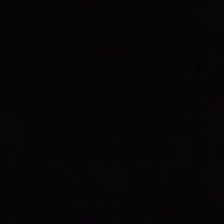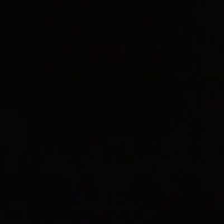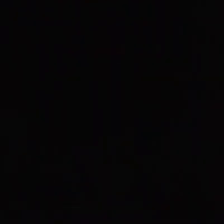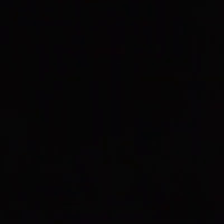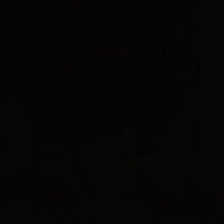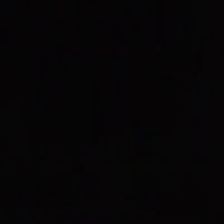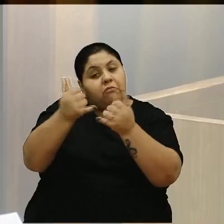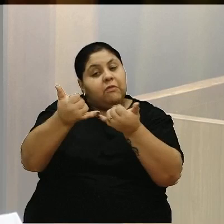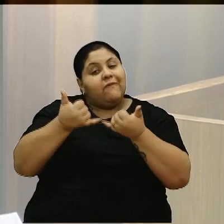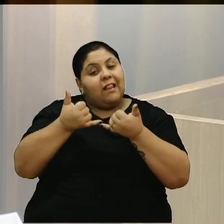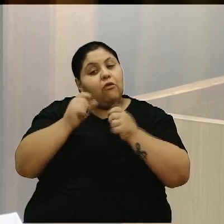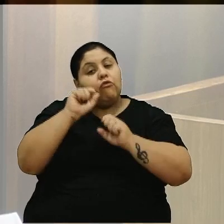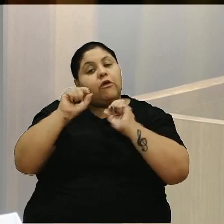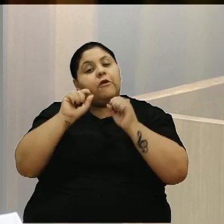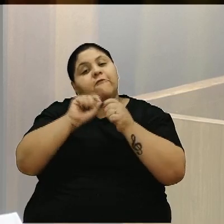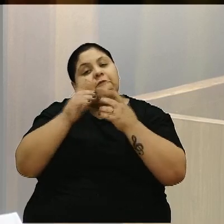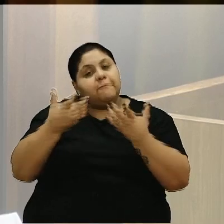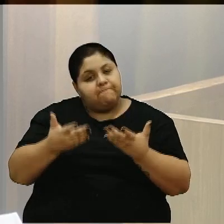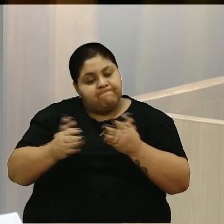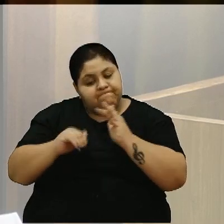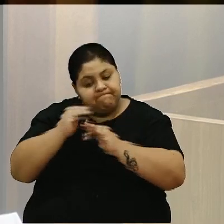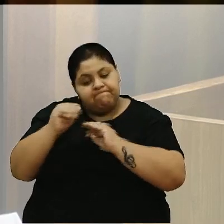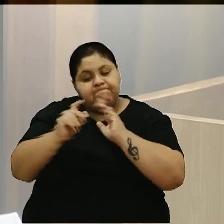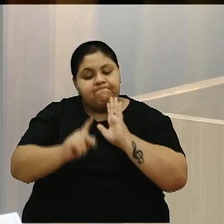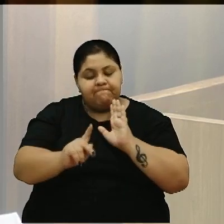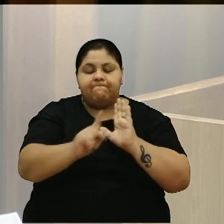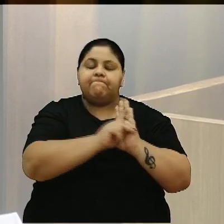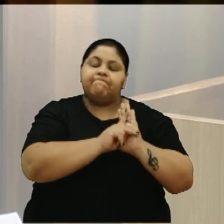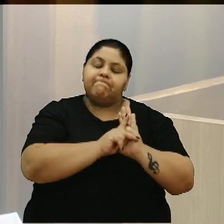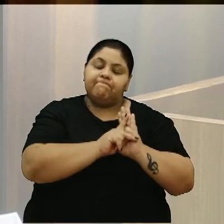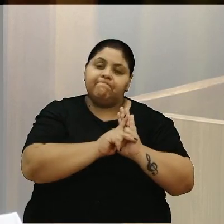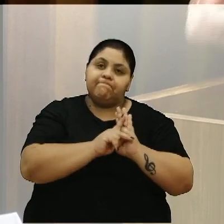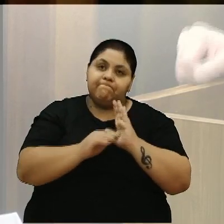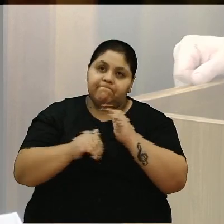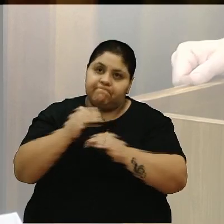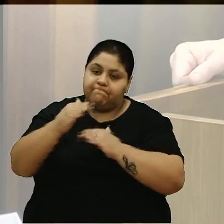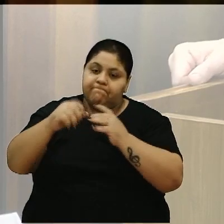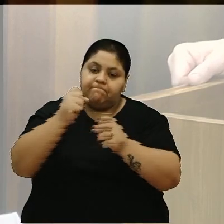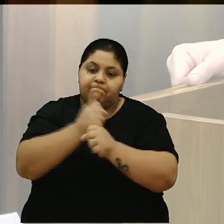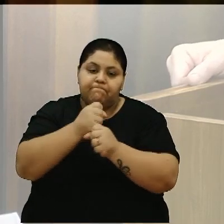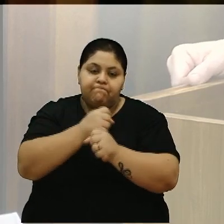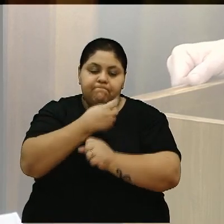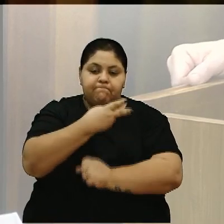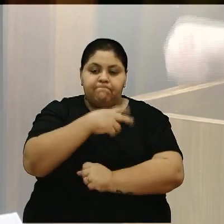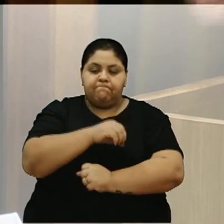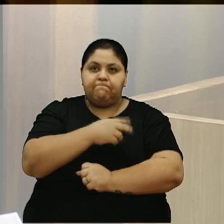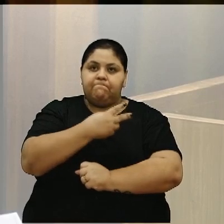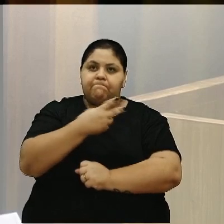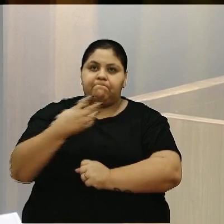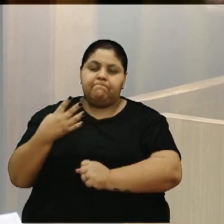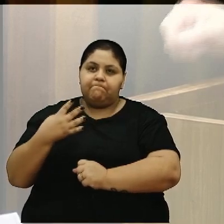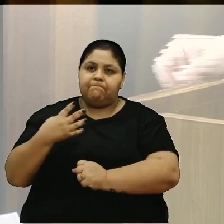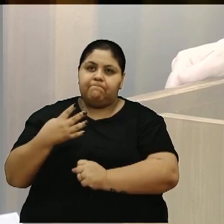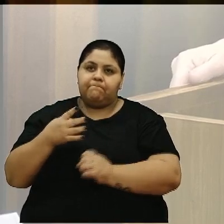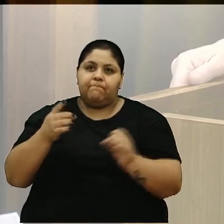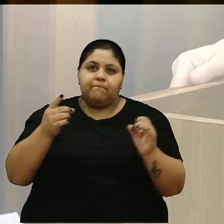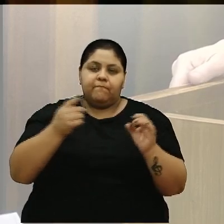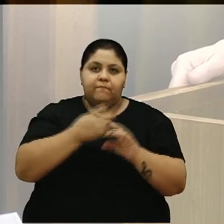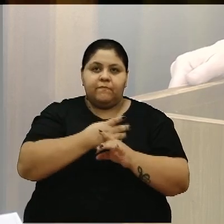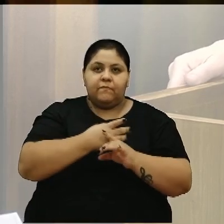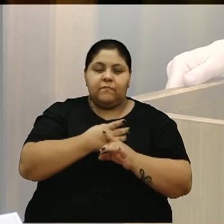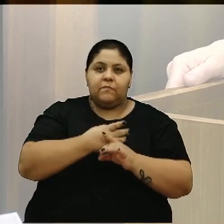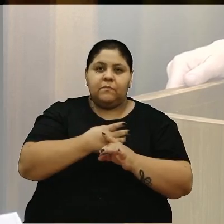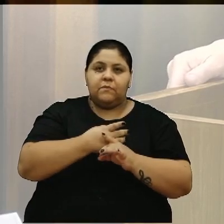crise em Caxias. desenvolvemos um projeto, ao longo do ano de 2024, previsto na LOA com